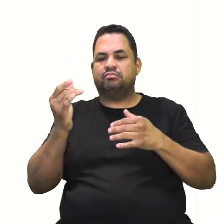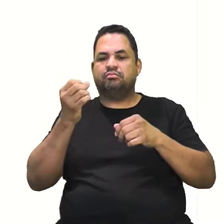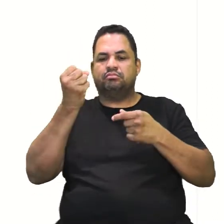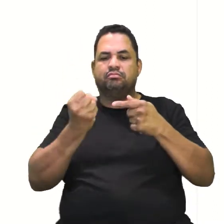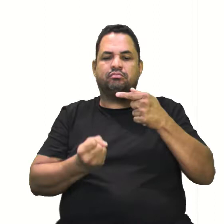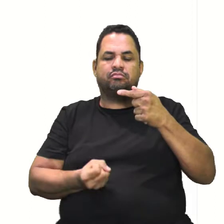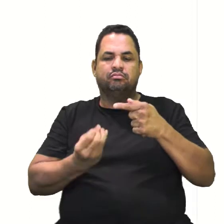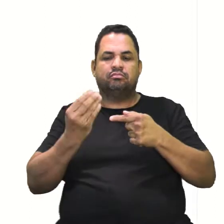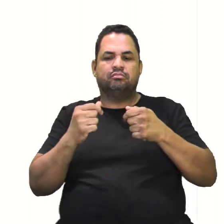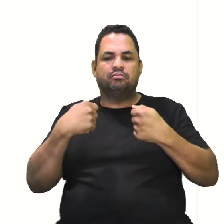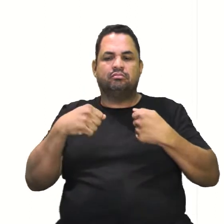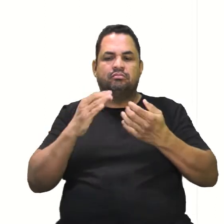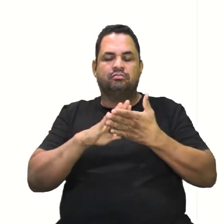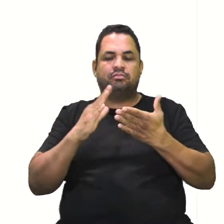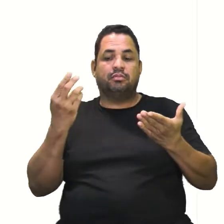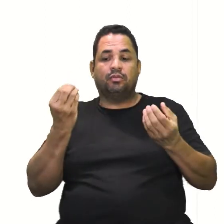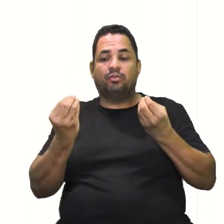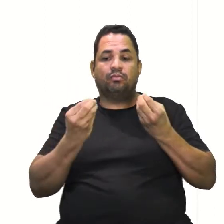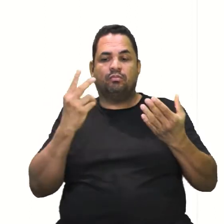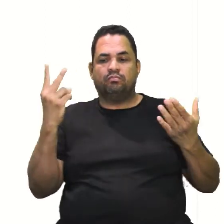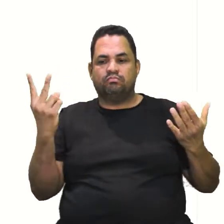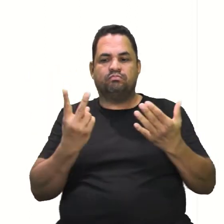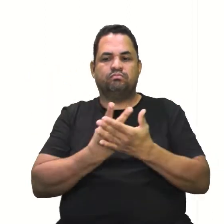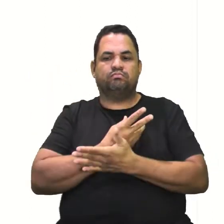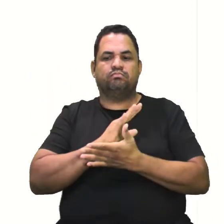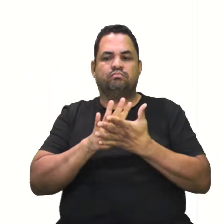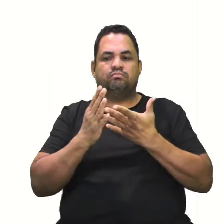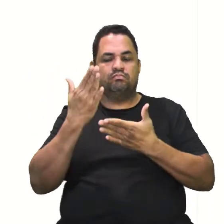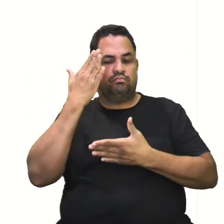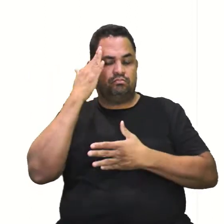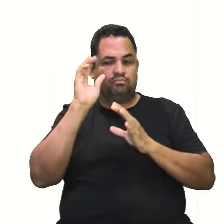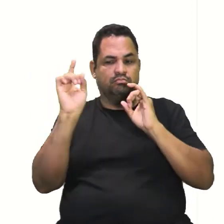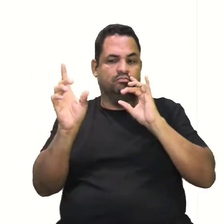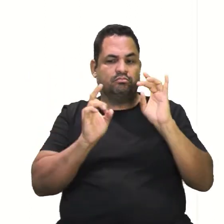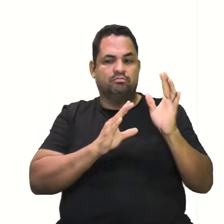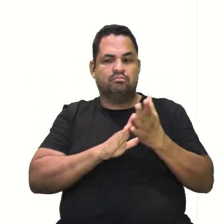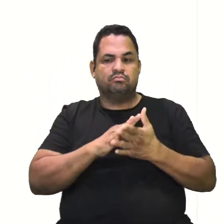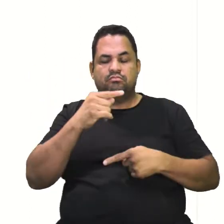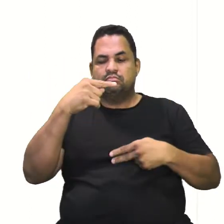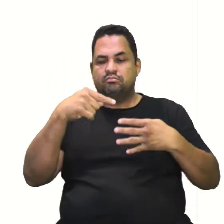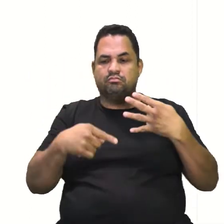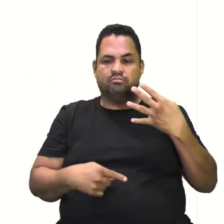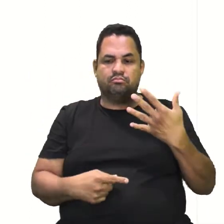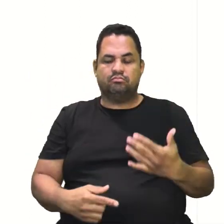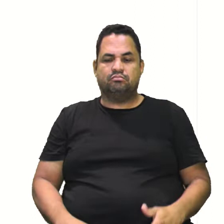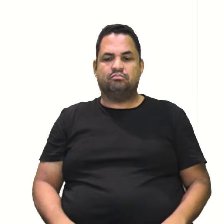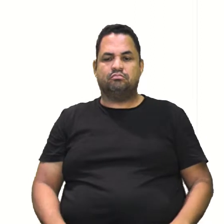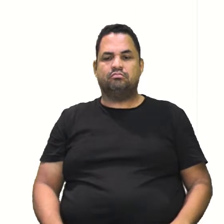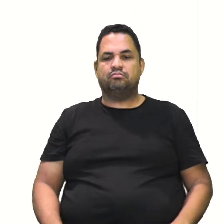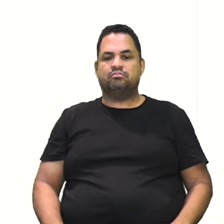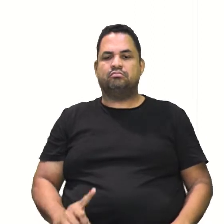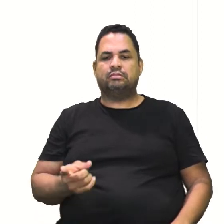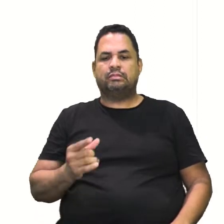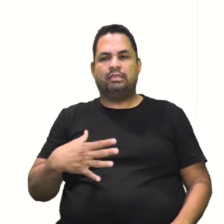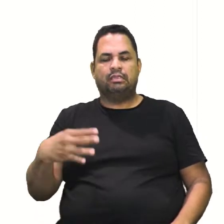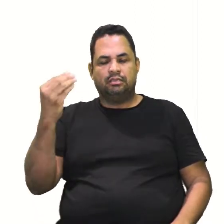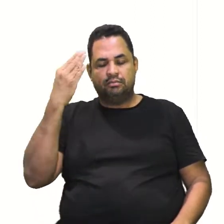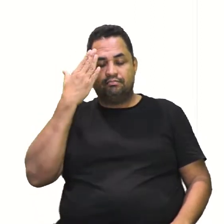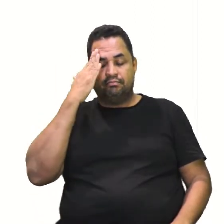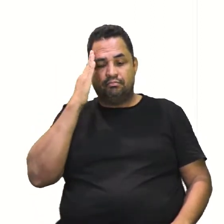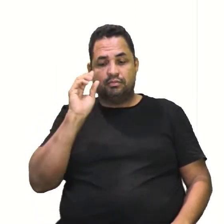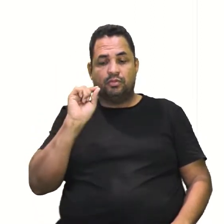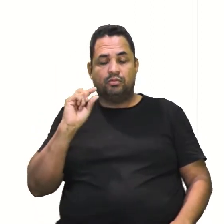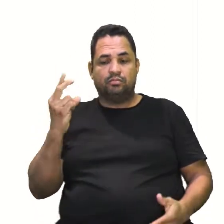entender como funciona e entender o que é cada um desses elementos. Não é bom decorar, né? E sim entender o